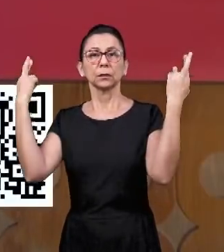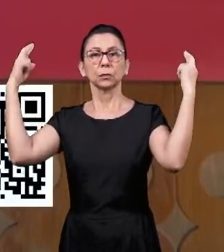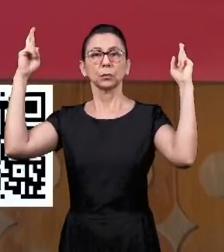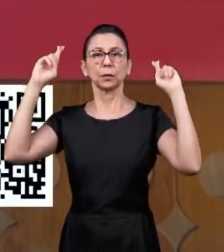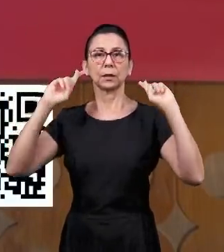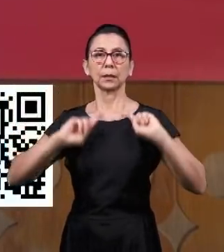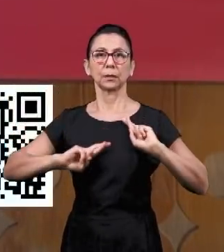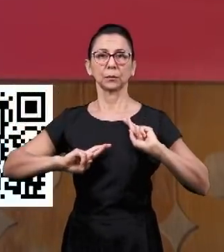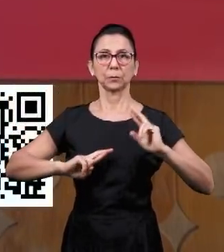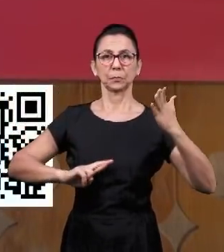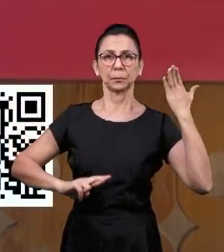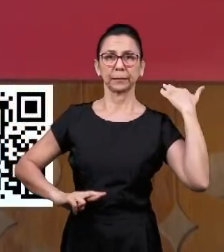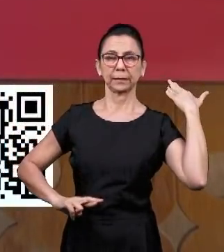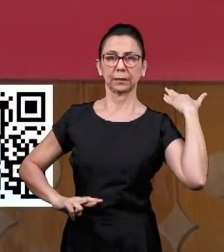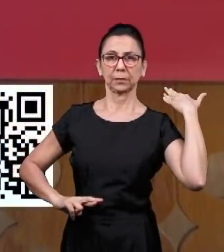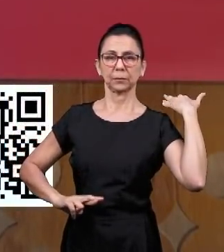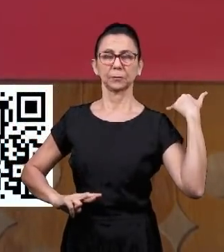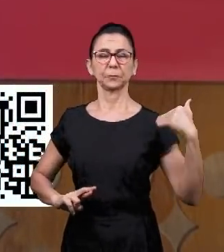fala.